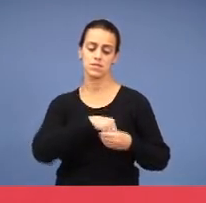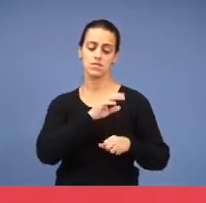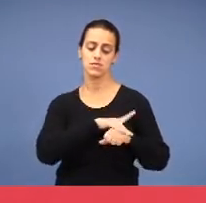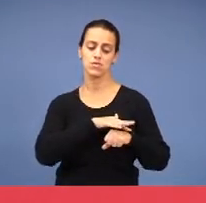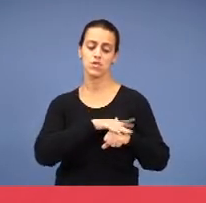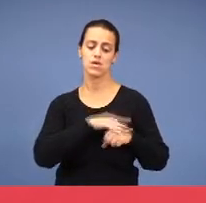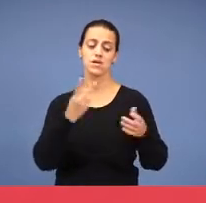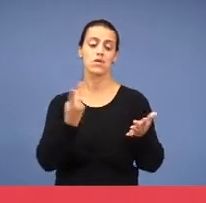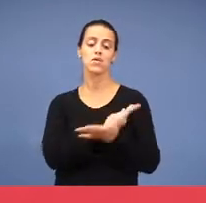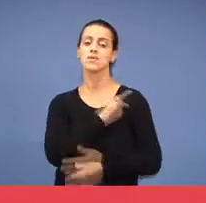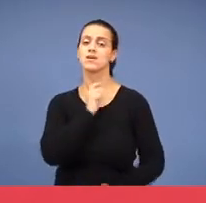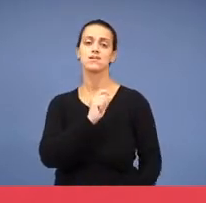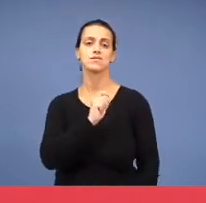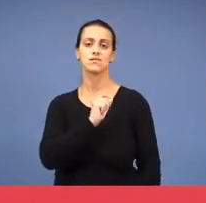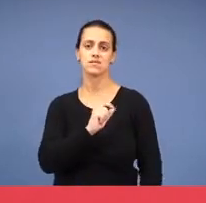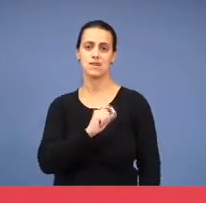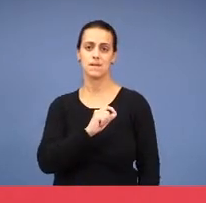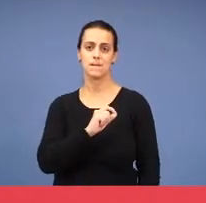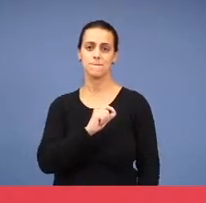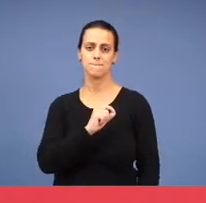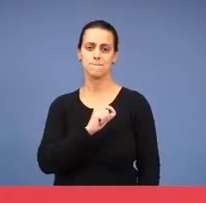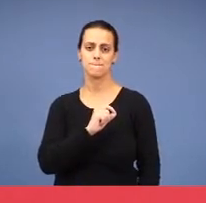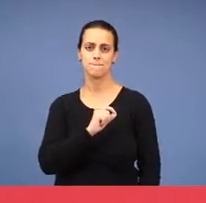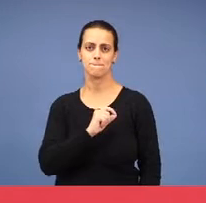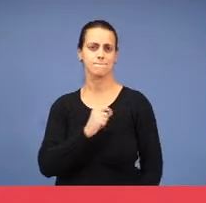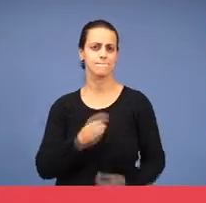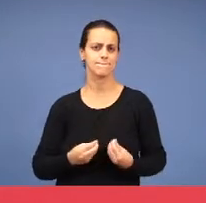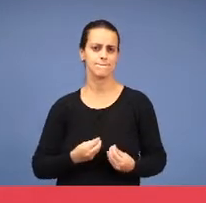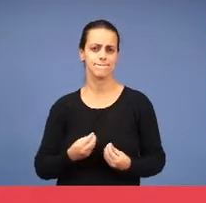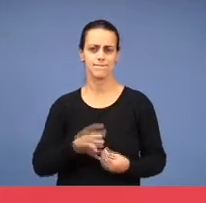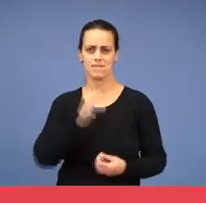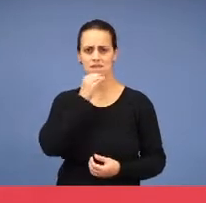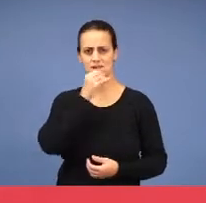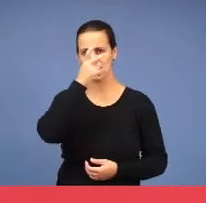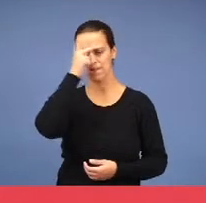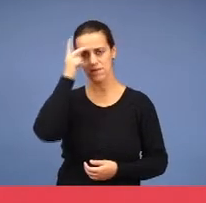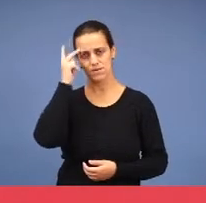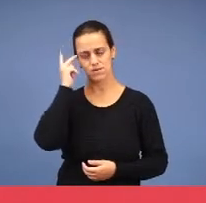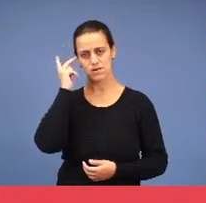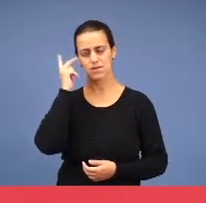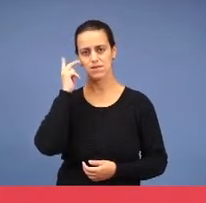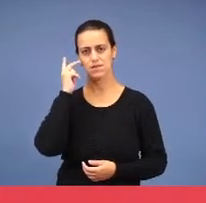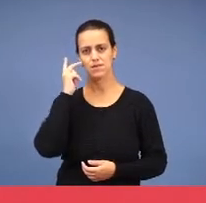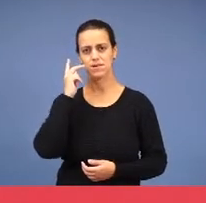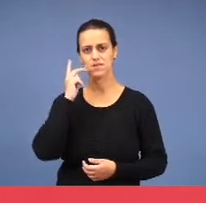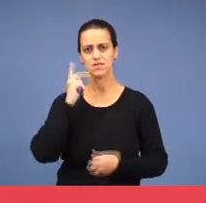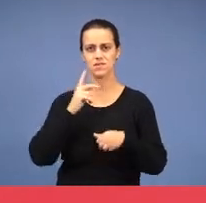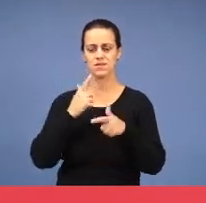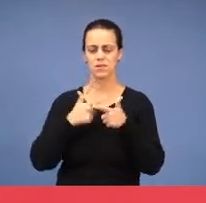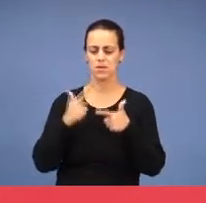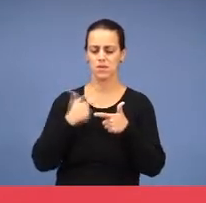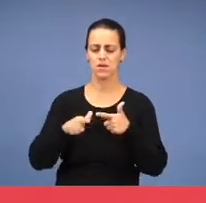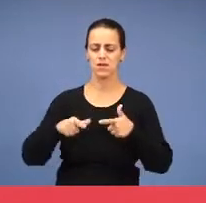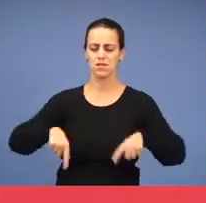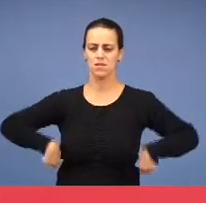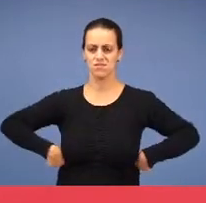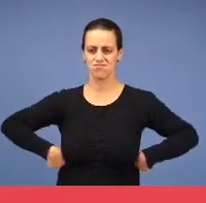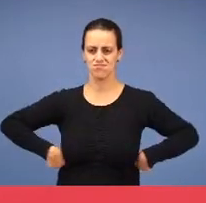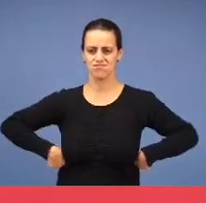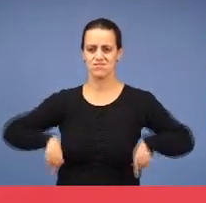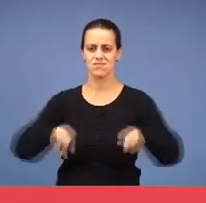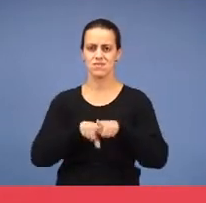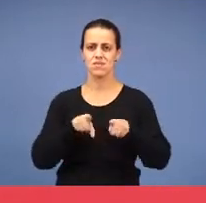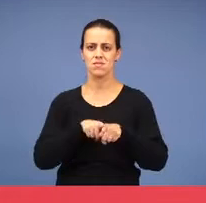Então, a patologia da doença. Quando você tem um paciente que tem esse problema renal e cardíaco,